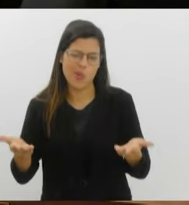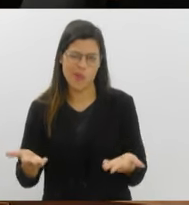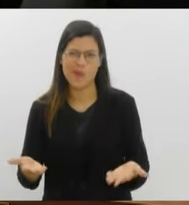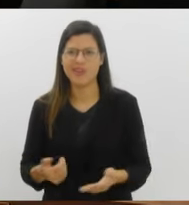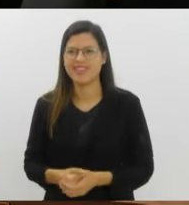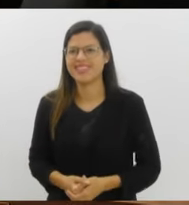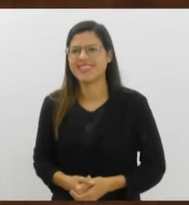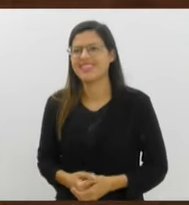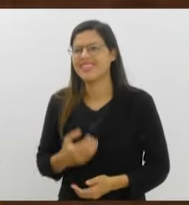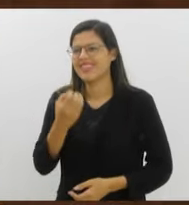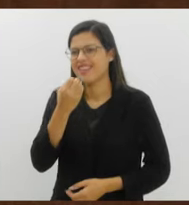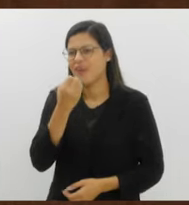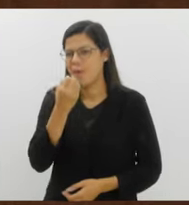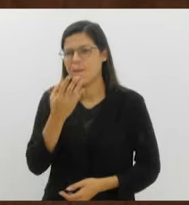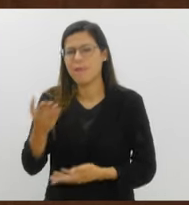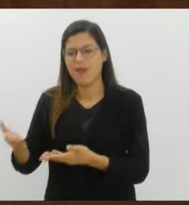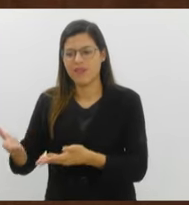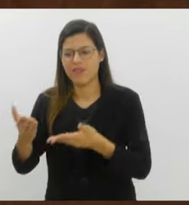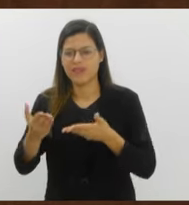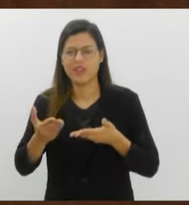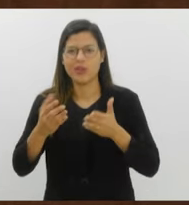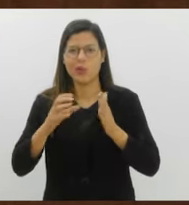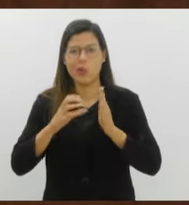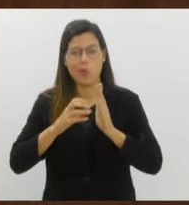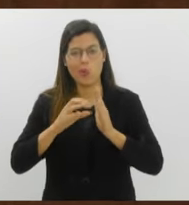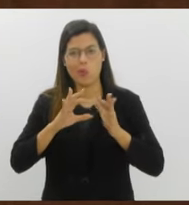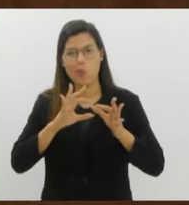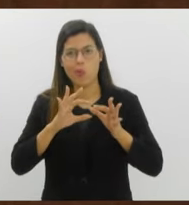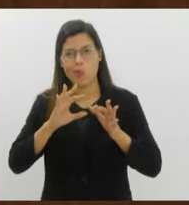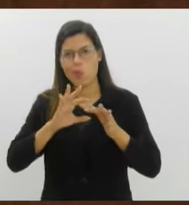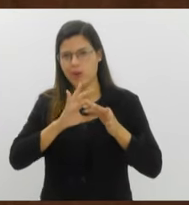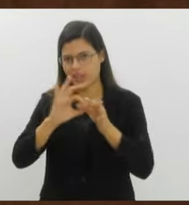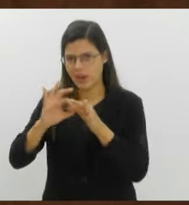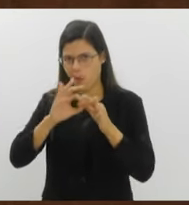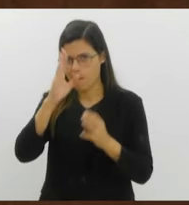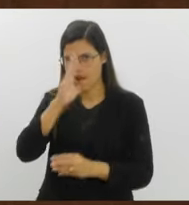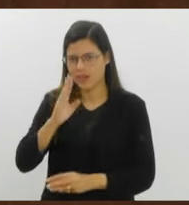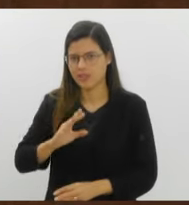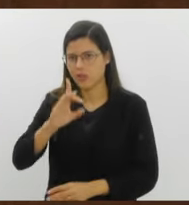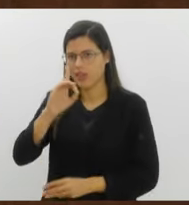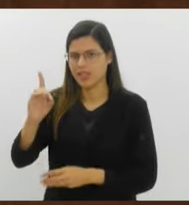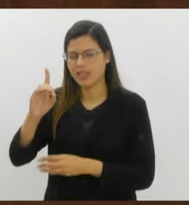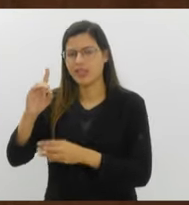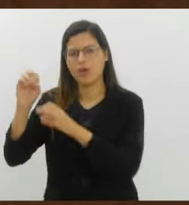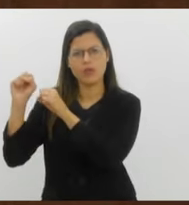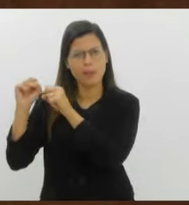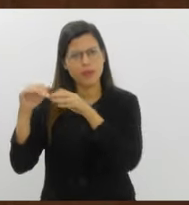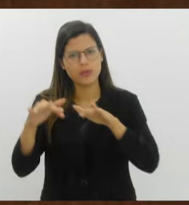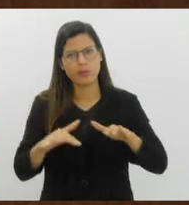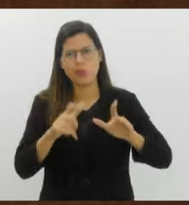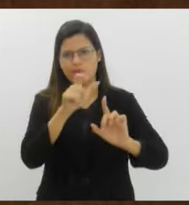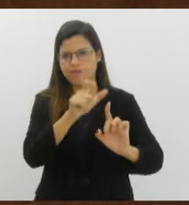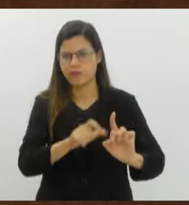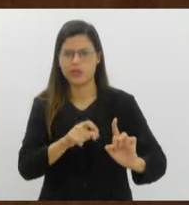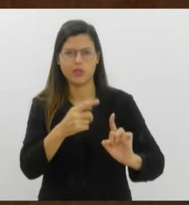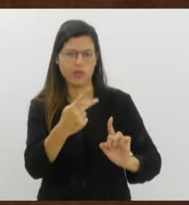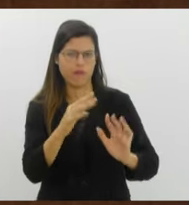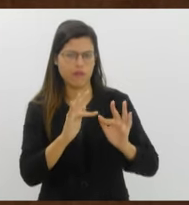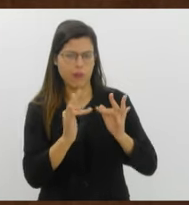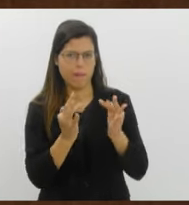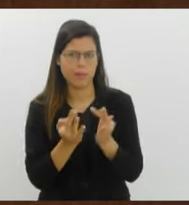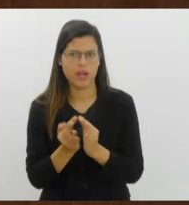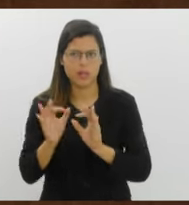boas-vindas em nome do União Brasil, que Deus possa abençoá-lo, você, sua família, e tenho certeza que o Parlamento